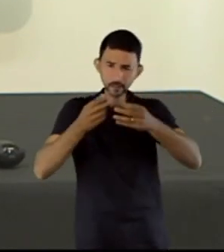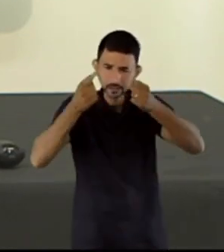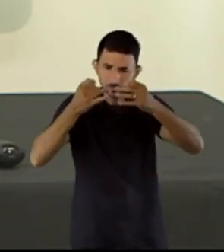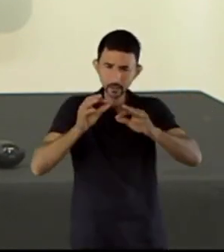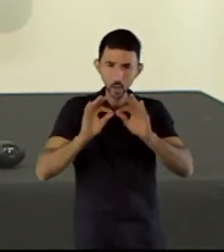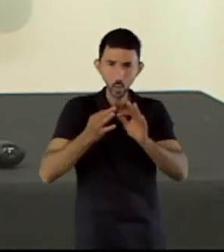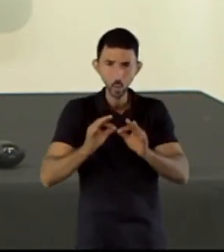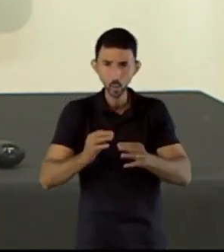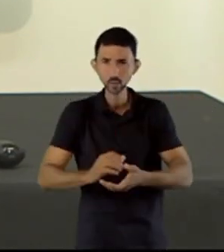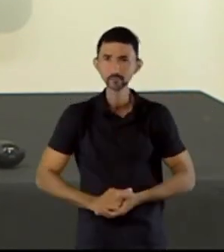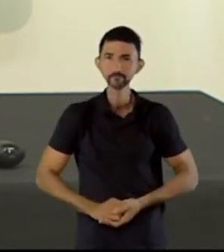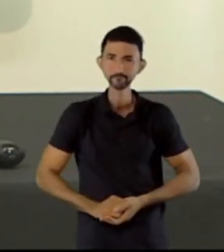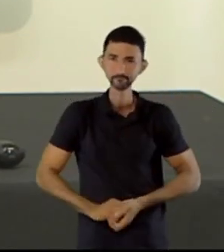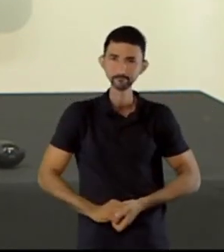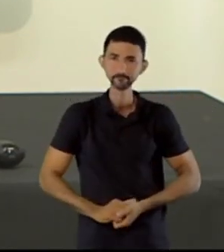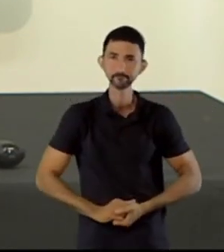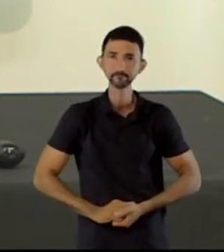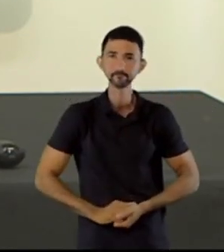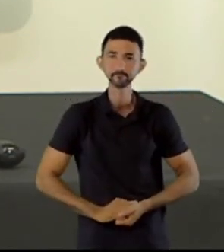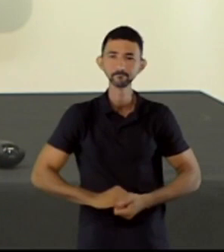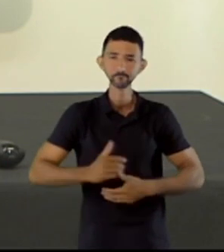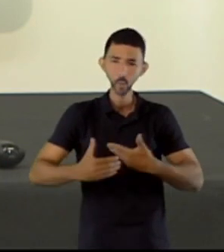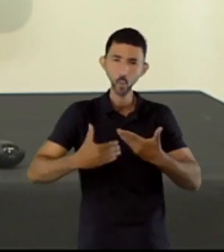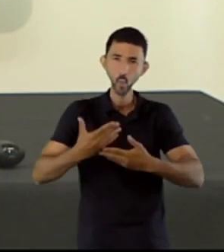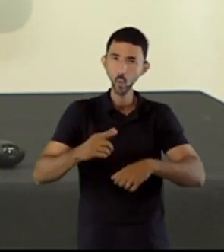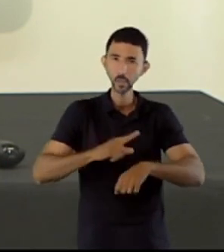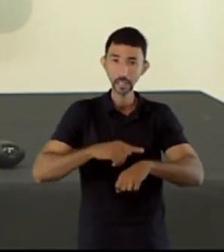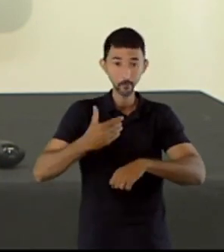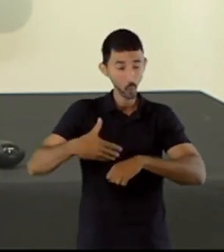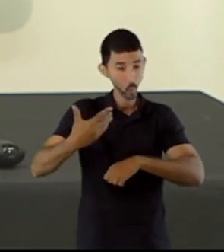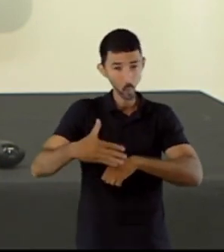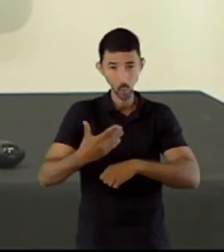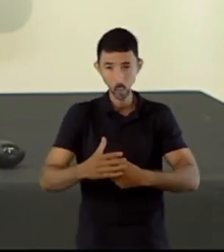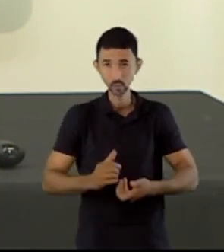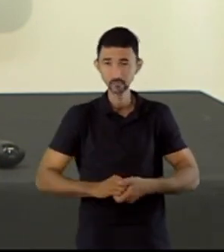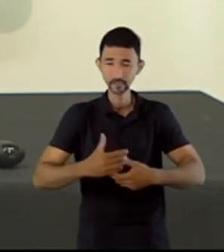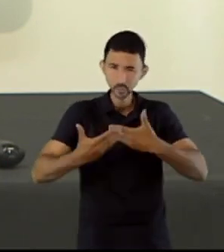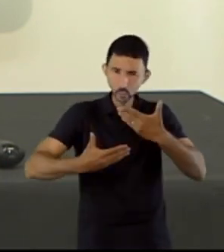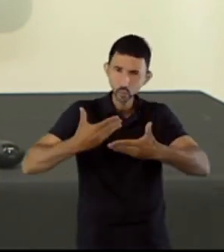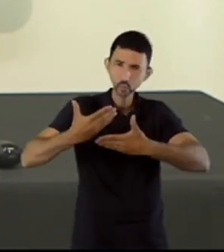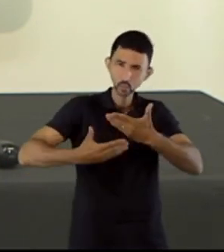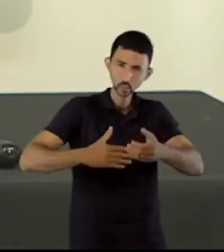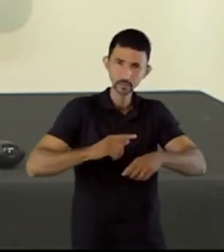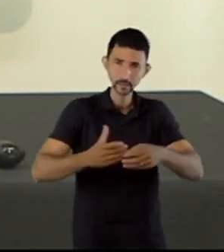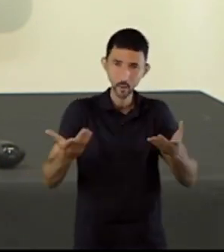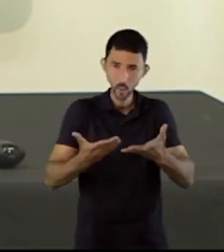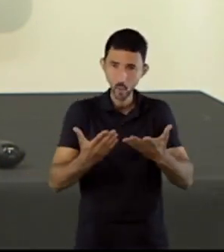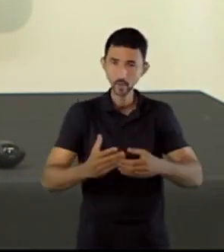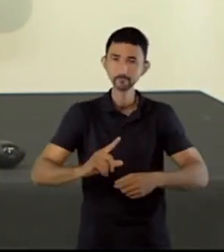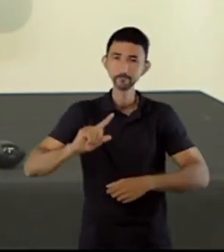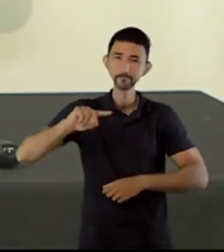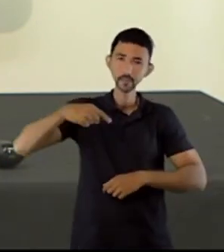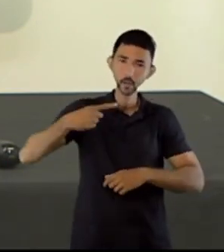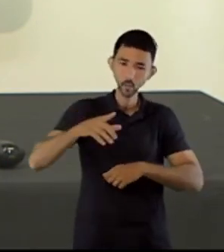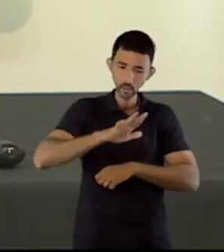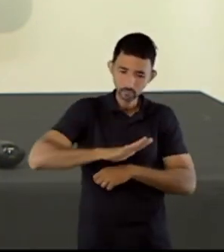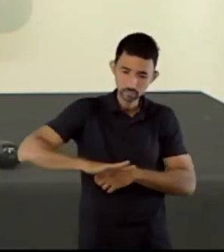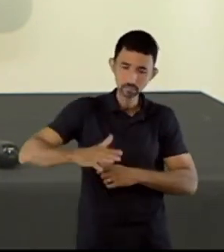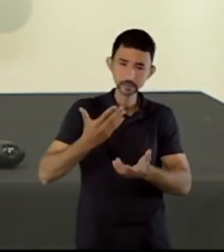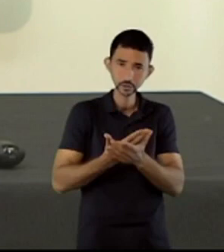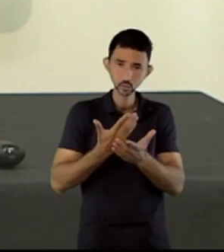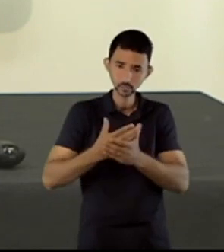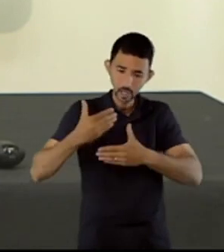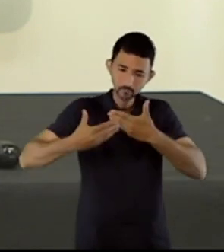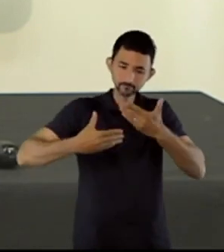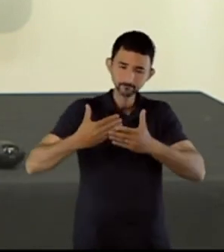parte da atmosfera em algum outro momento. Não vai dar tempo de verificar isso agora, mas a gente vai estudar um